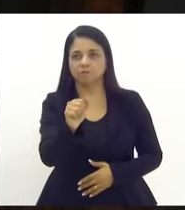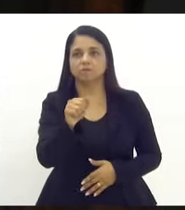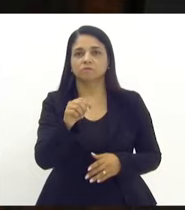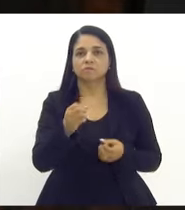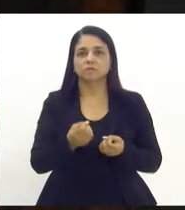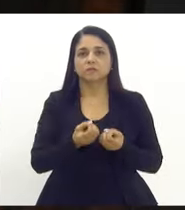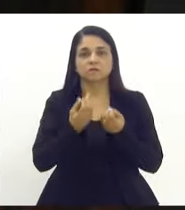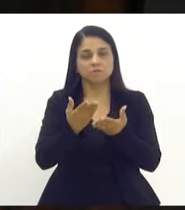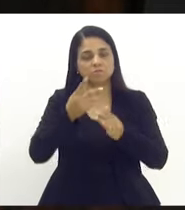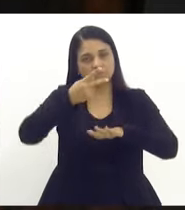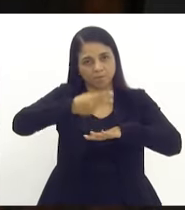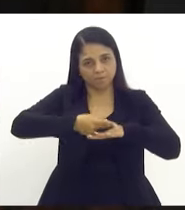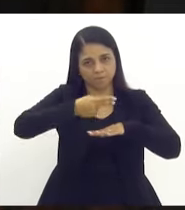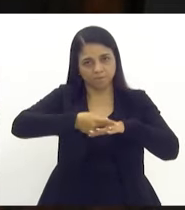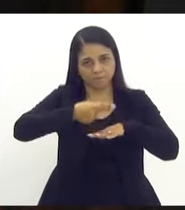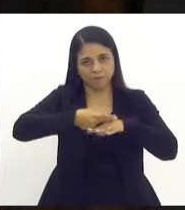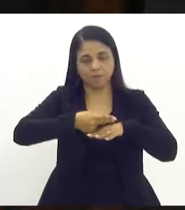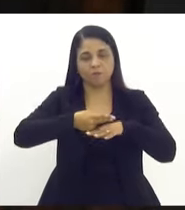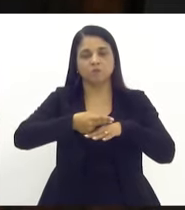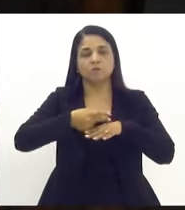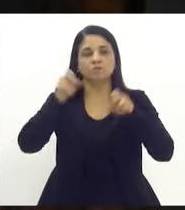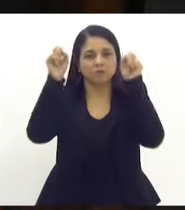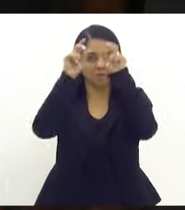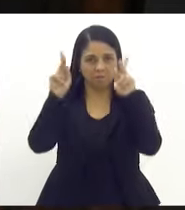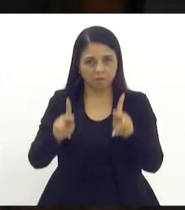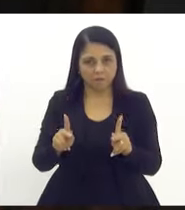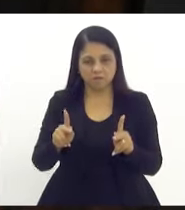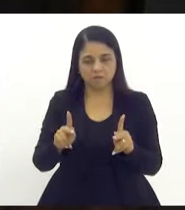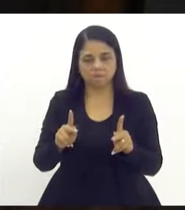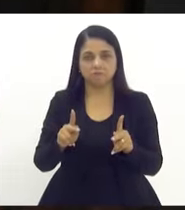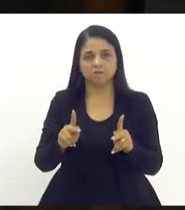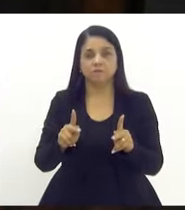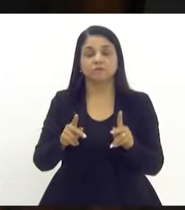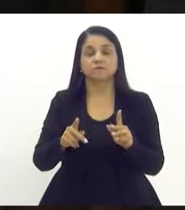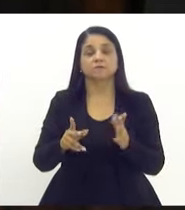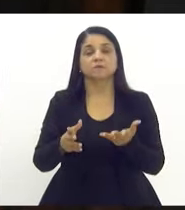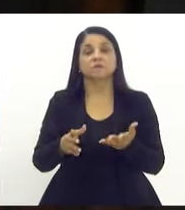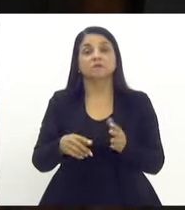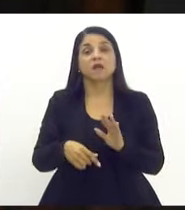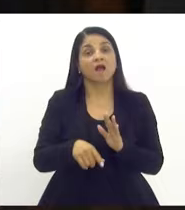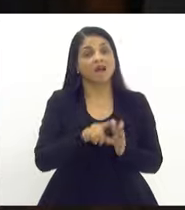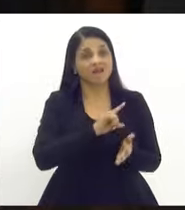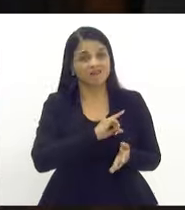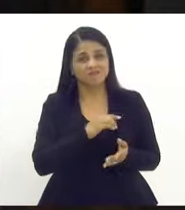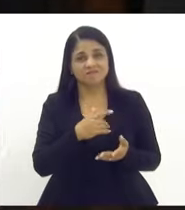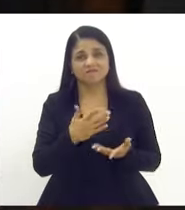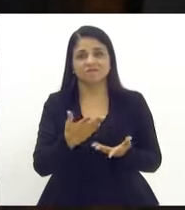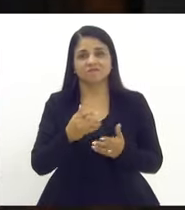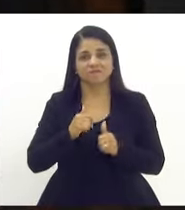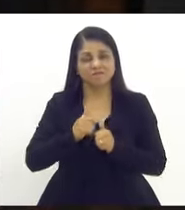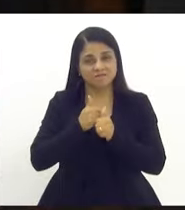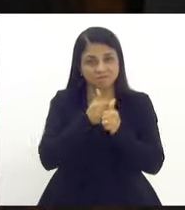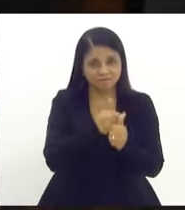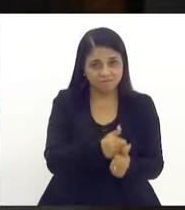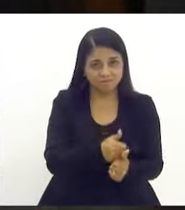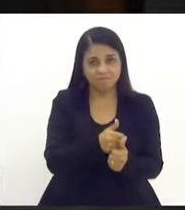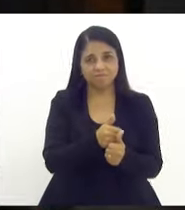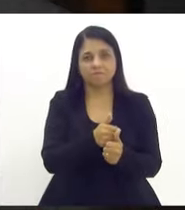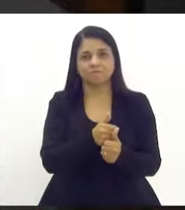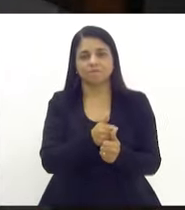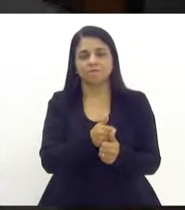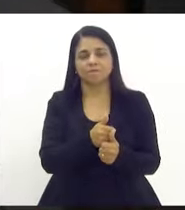concede o prêmio Construtor da Paz. Antes, porém, nós vamos seguir aqui